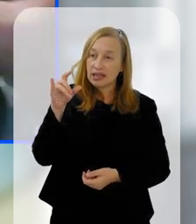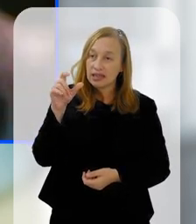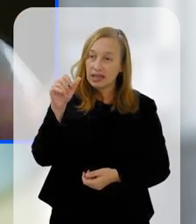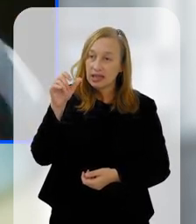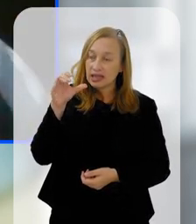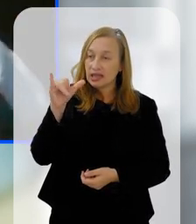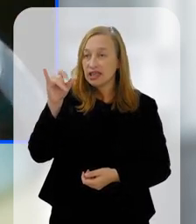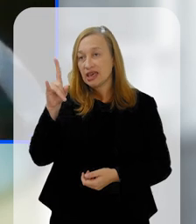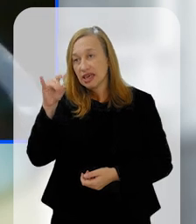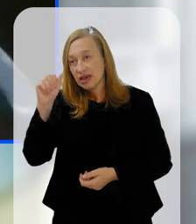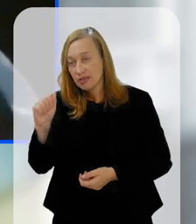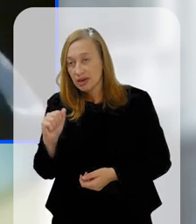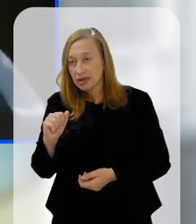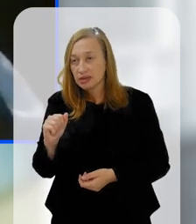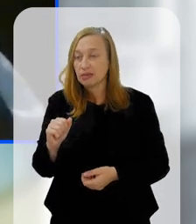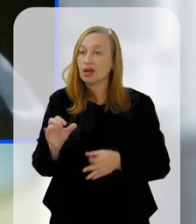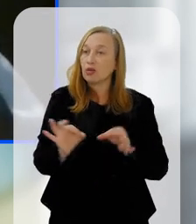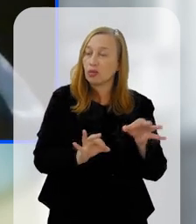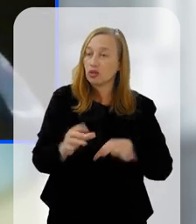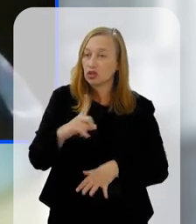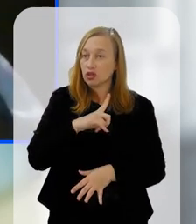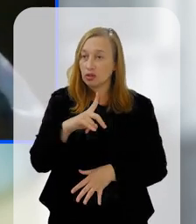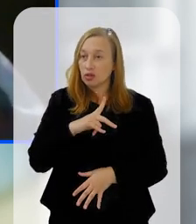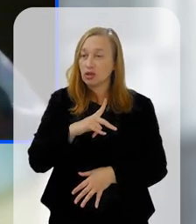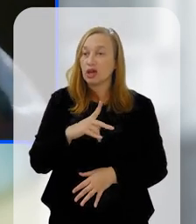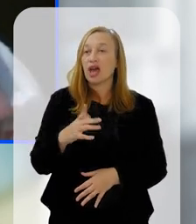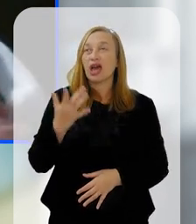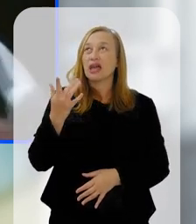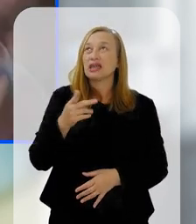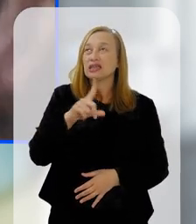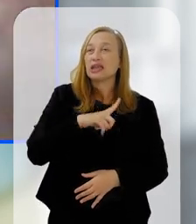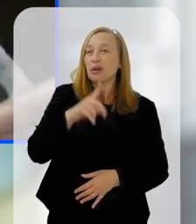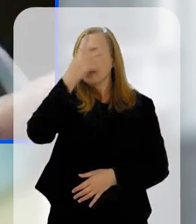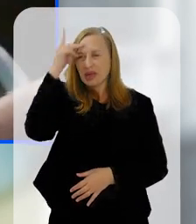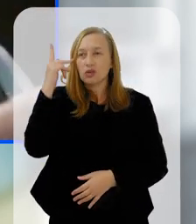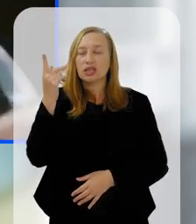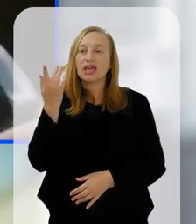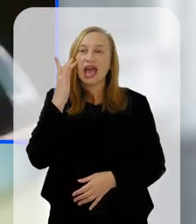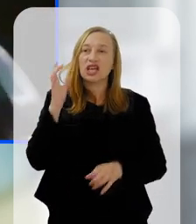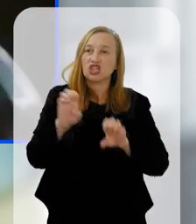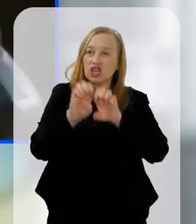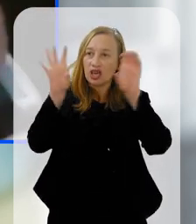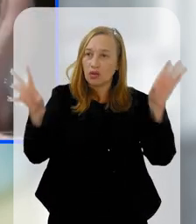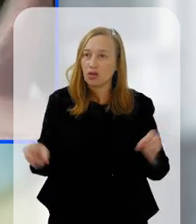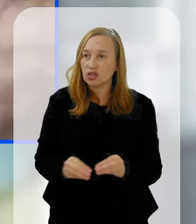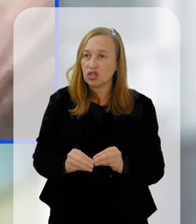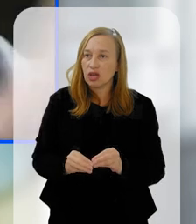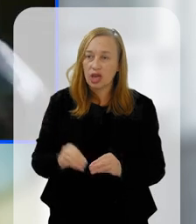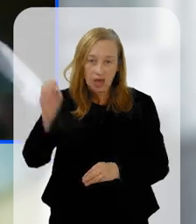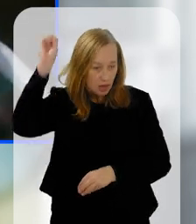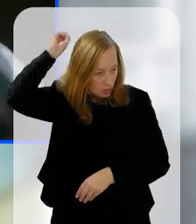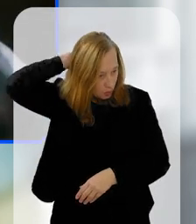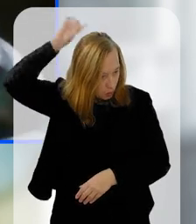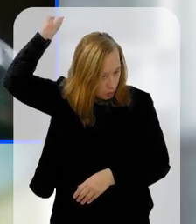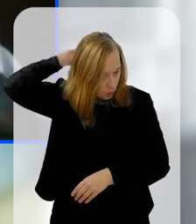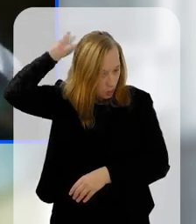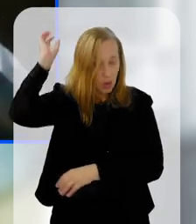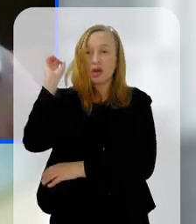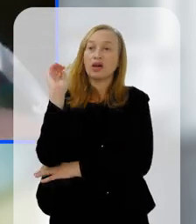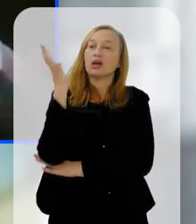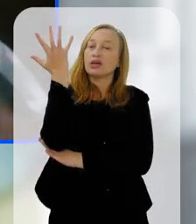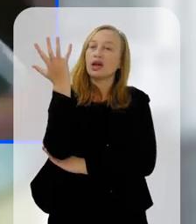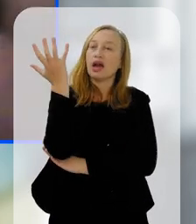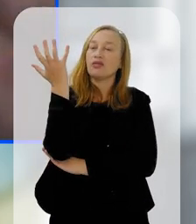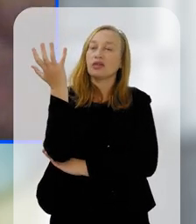próprio planejamento urbano ecológico, tem gente que acha que ecologia é baleia e